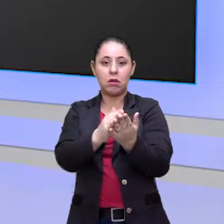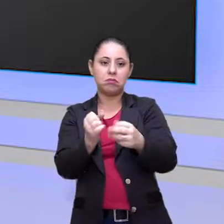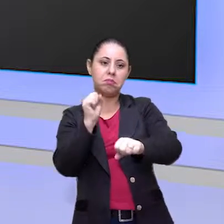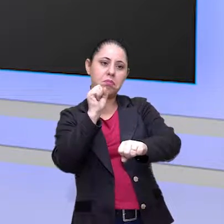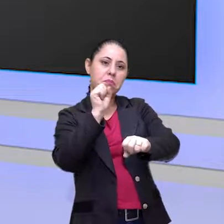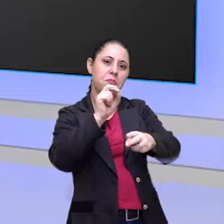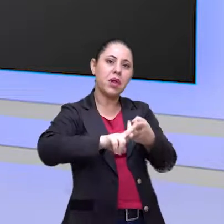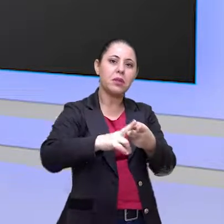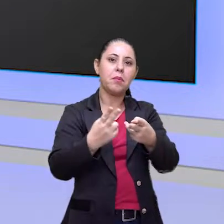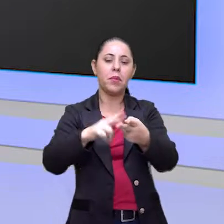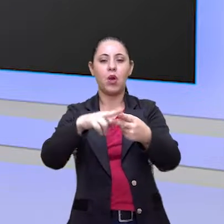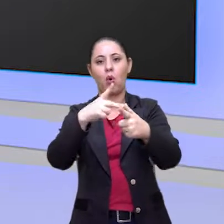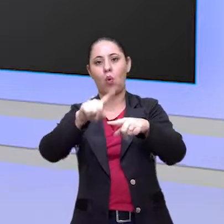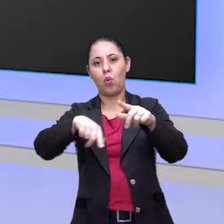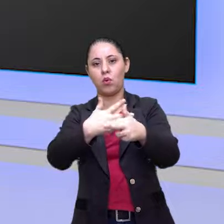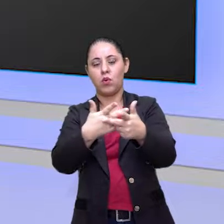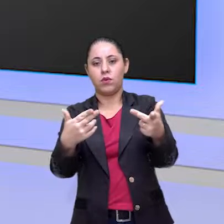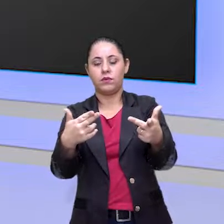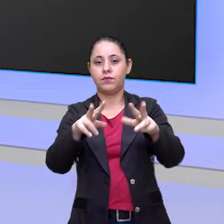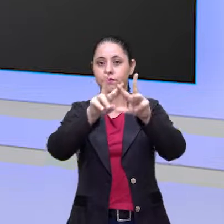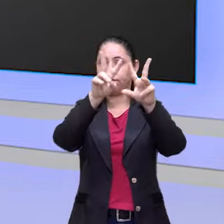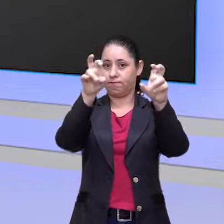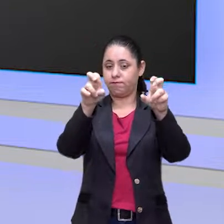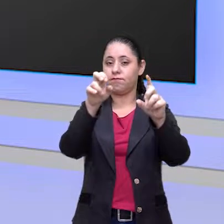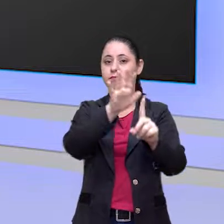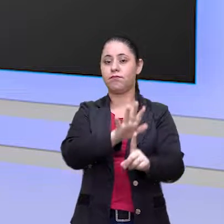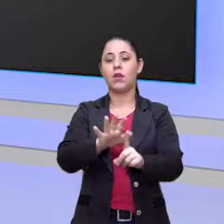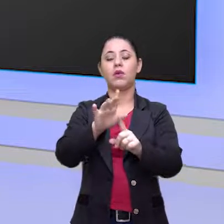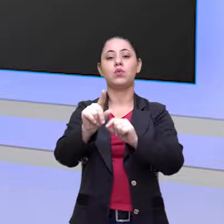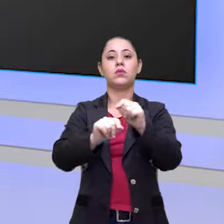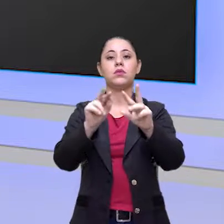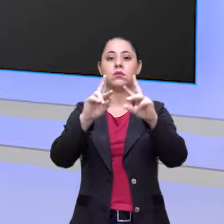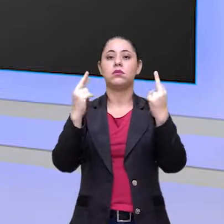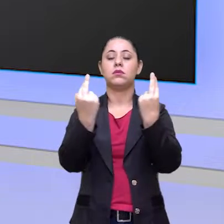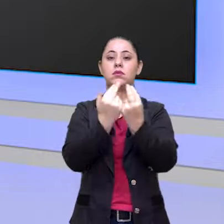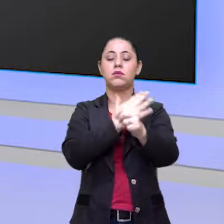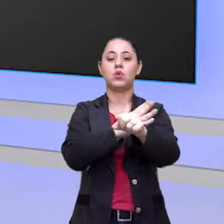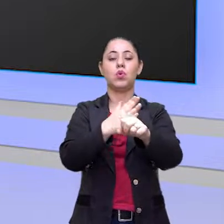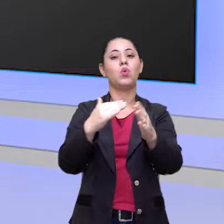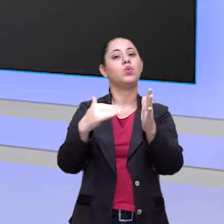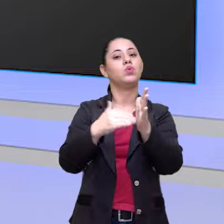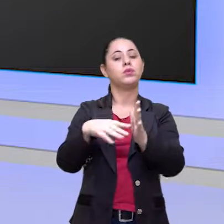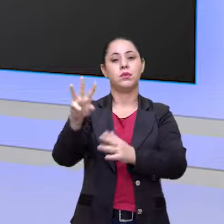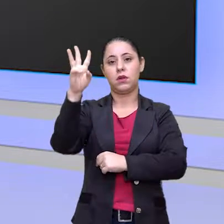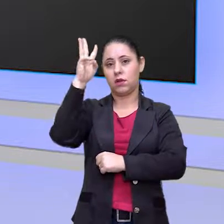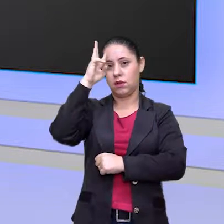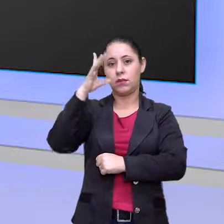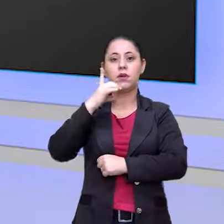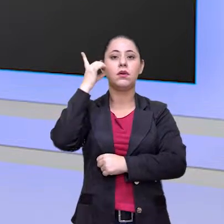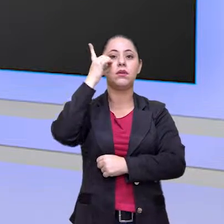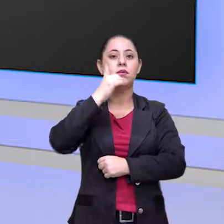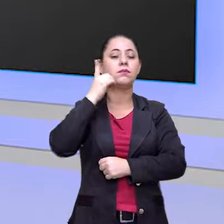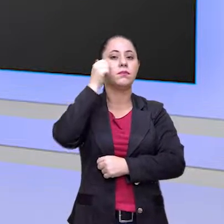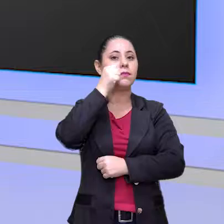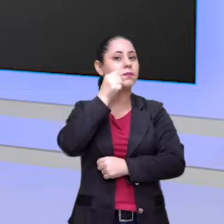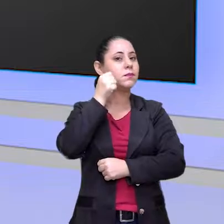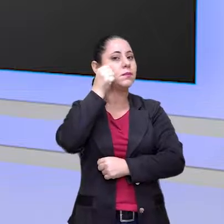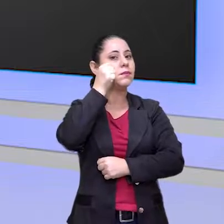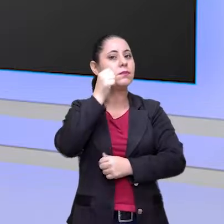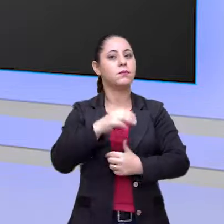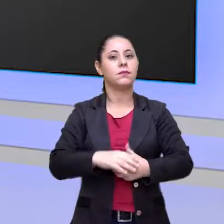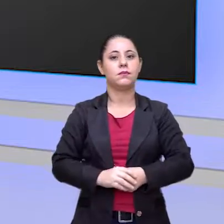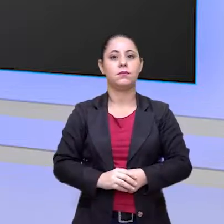multas e apreensões de equipamentos. O tema foi repercutido durante sessão da última terça-feira pelo